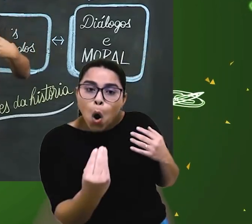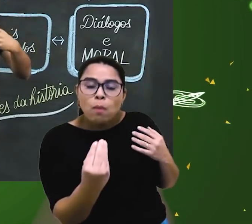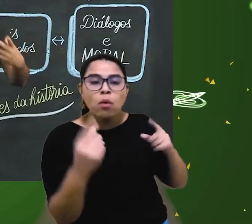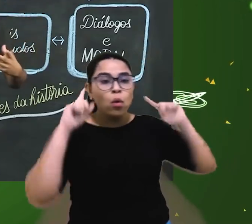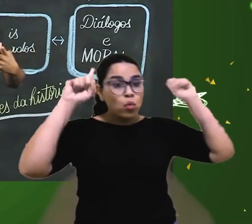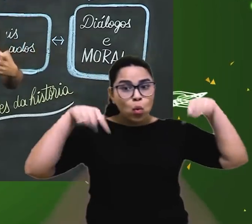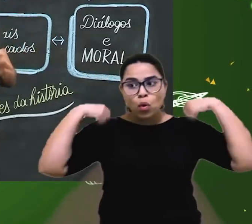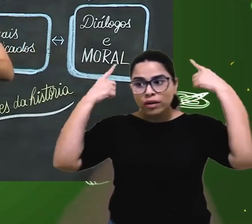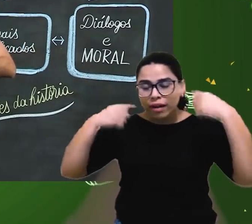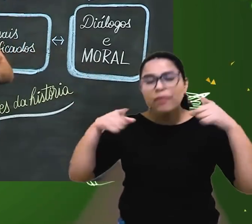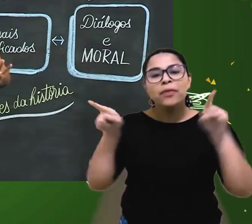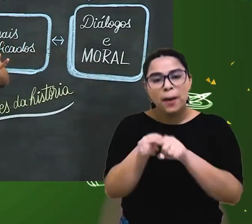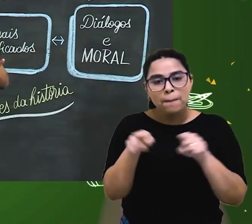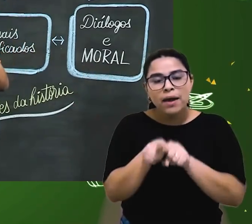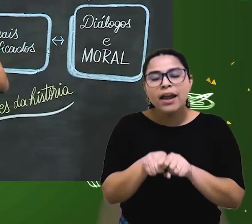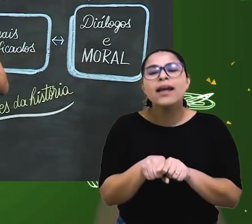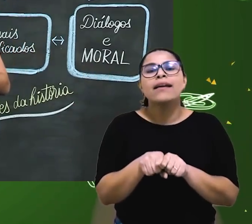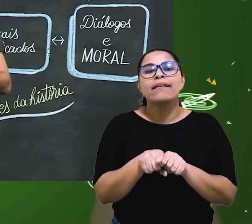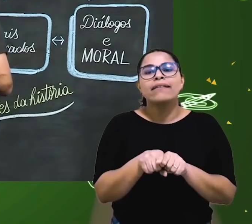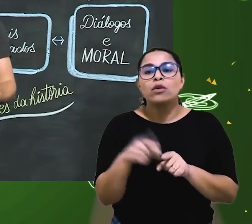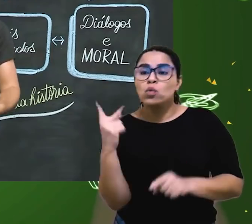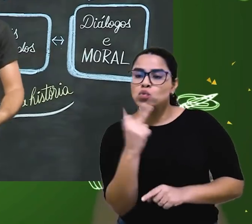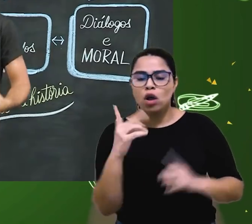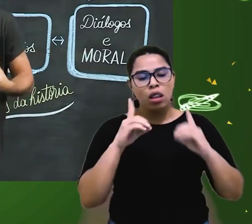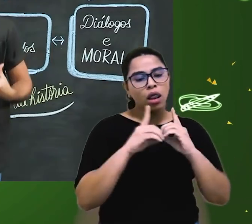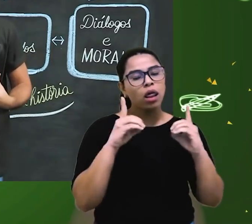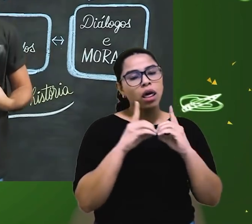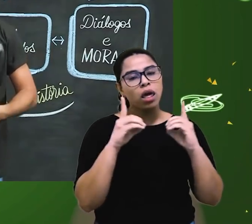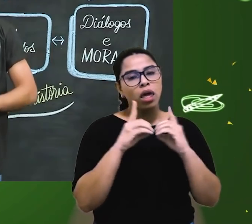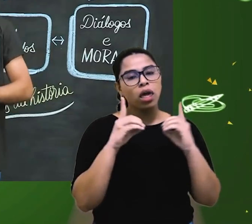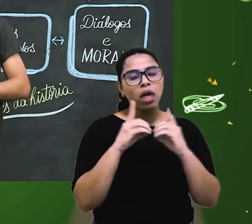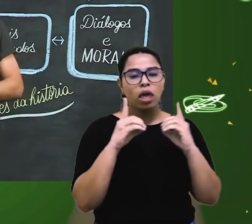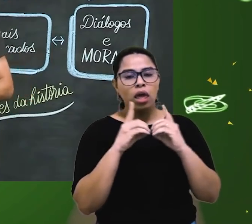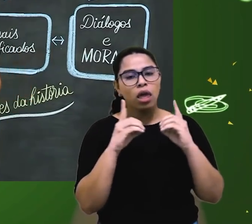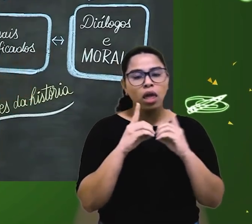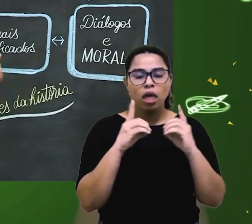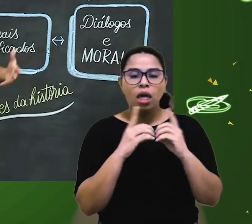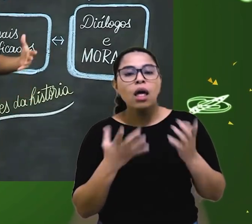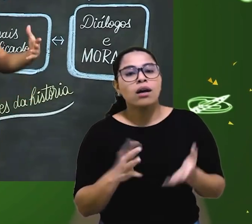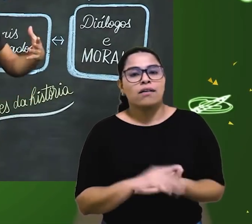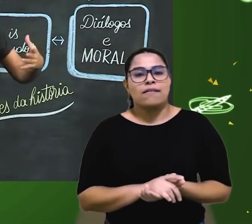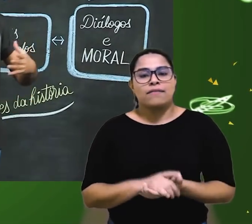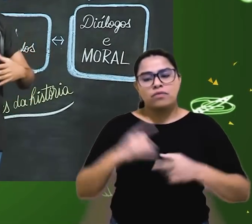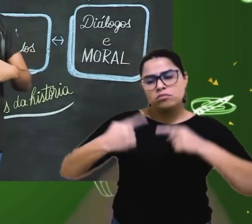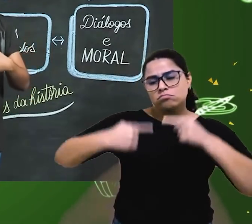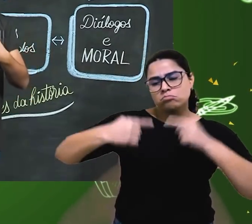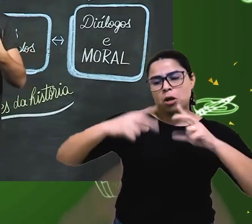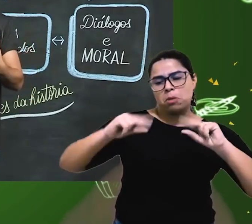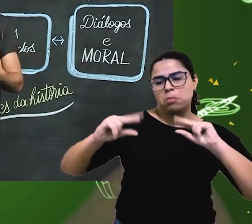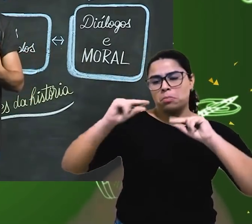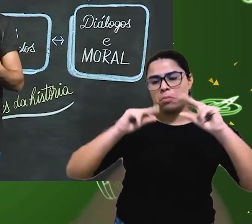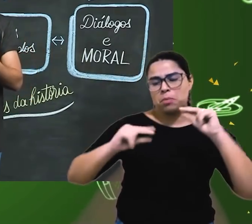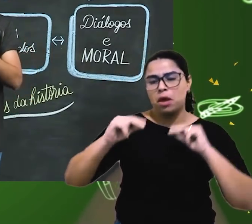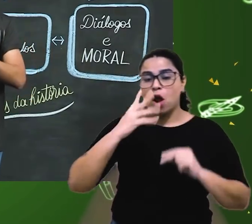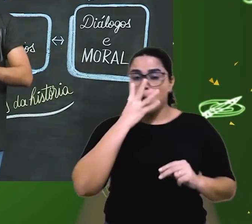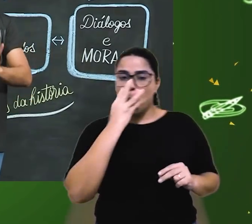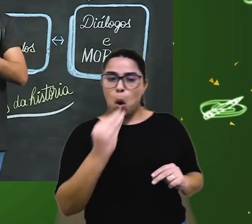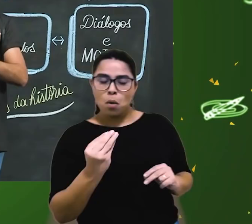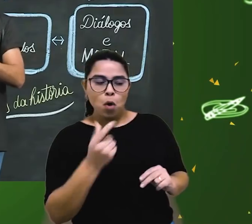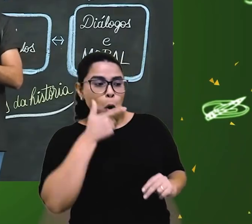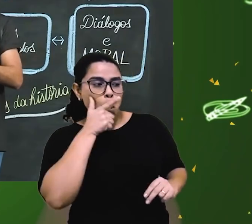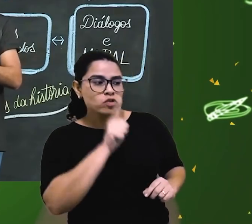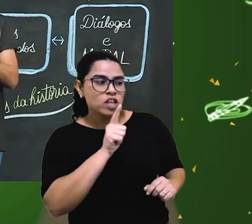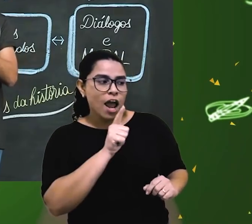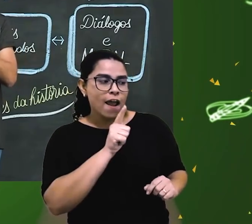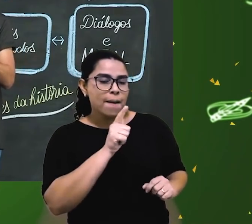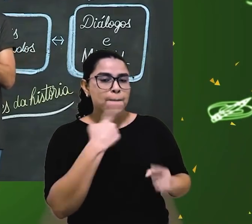o cordeiro, e consegue, porque ele não tem argumentos para conseguir convencer o cordeiro a ceder as investidas dele, ele acaba conseguindo no final pela força. Então tem uma lição